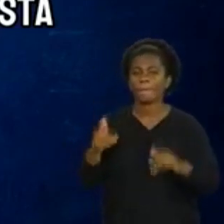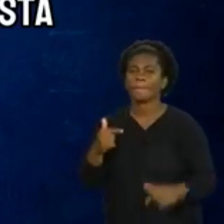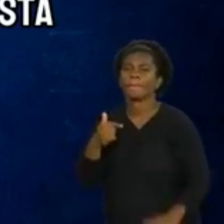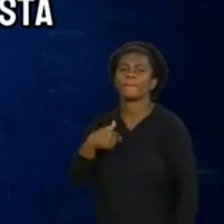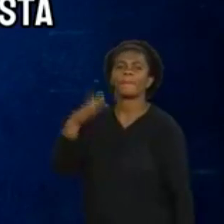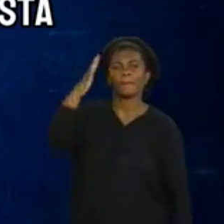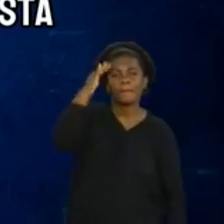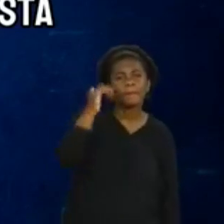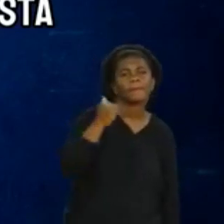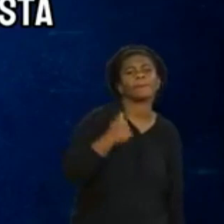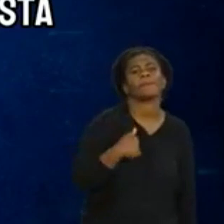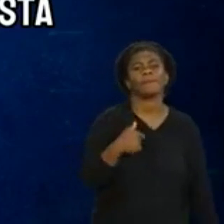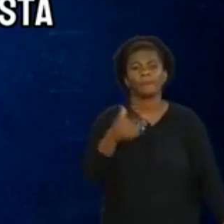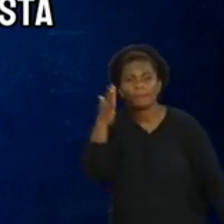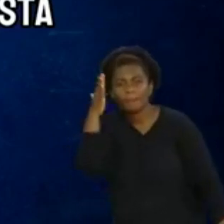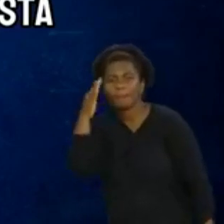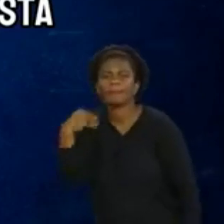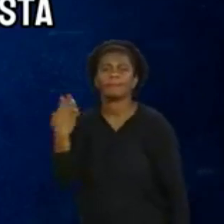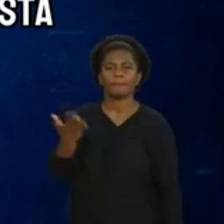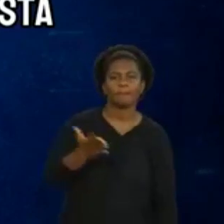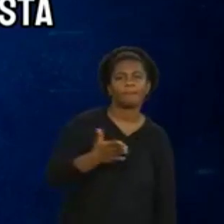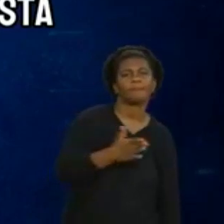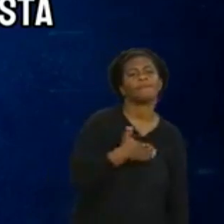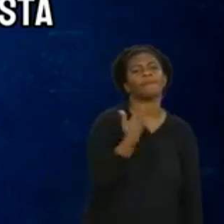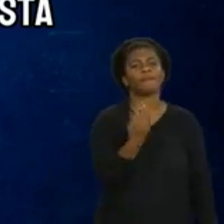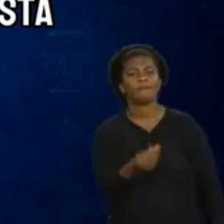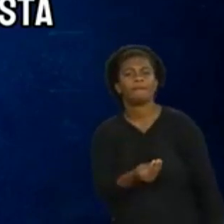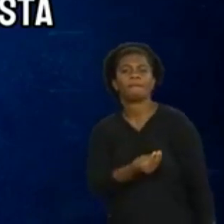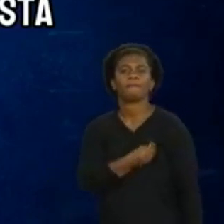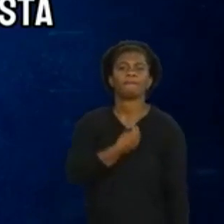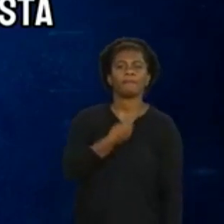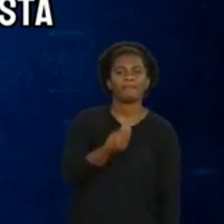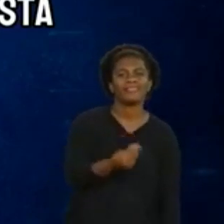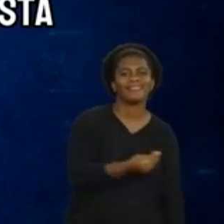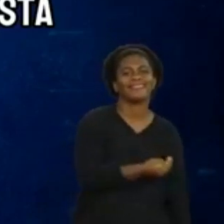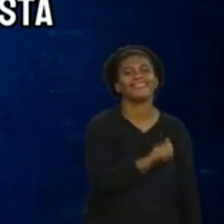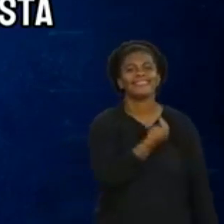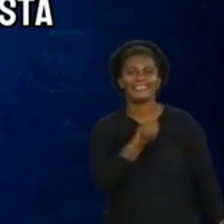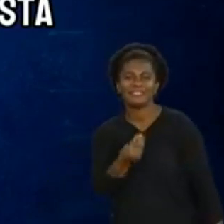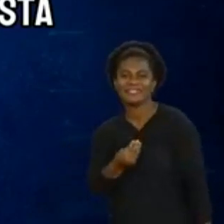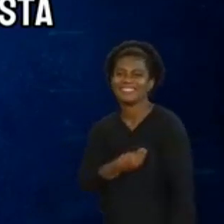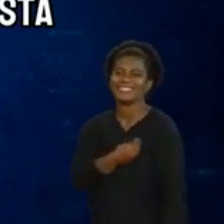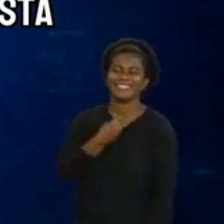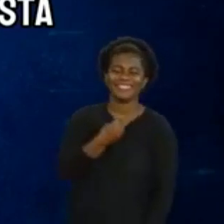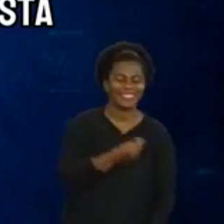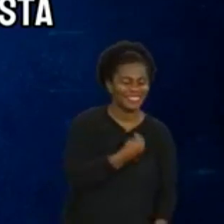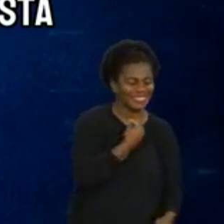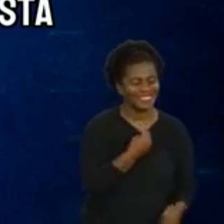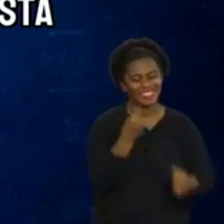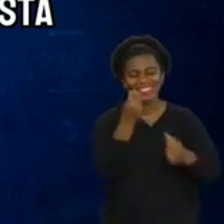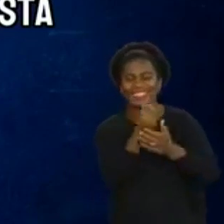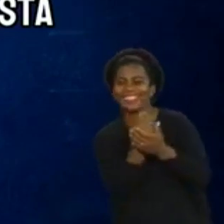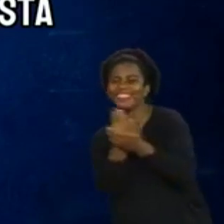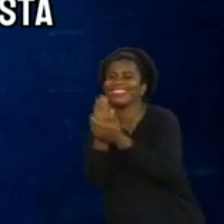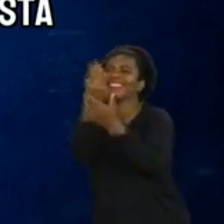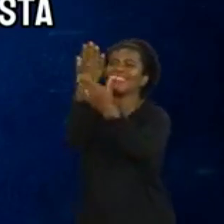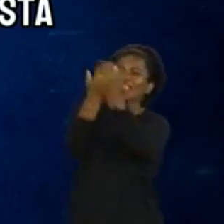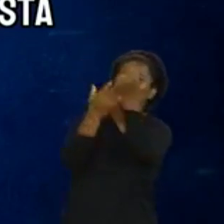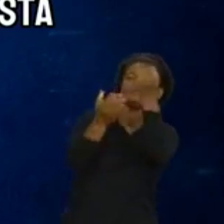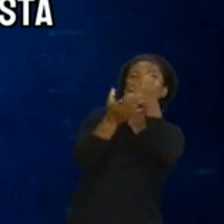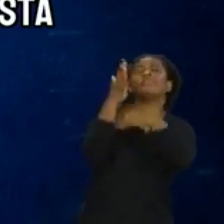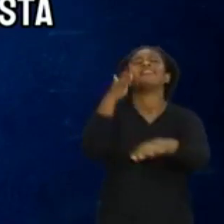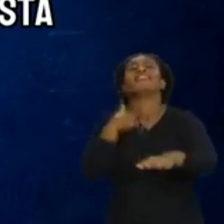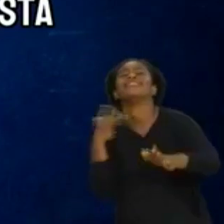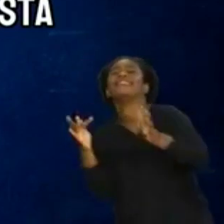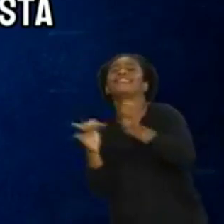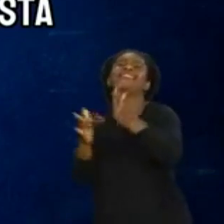Mas eu bem sei. Eu sei que a minha vida. vida está nas mãos, está pode voltar pro lugar